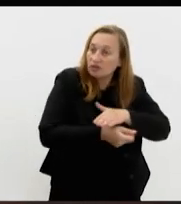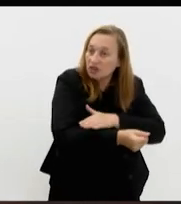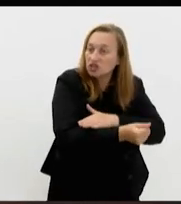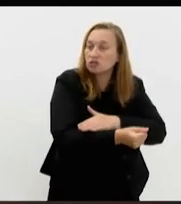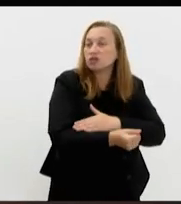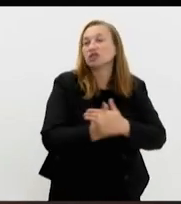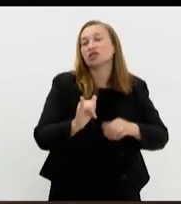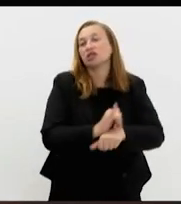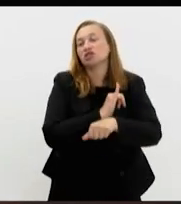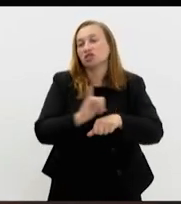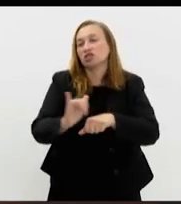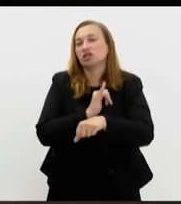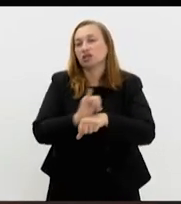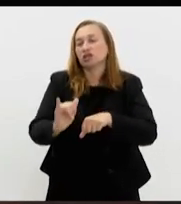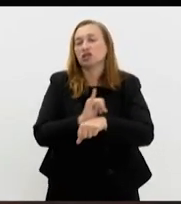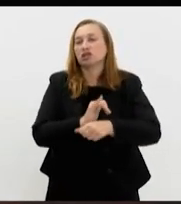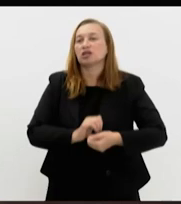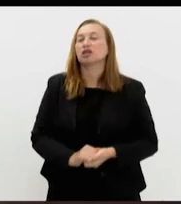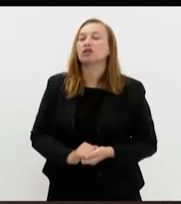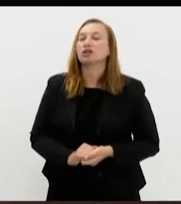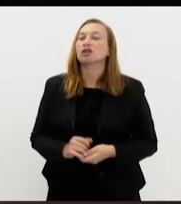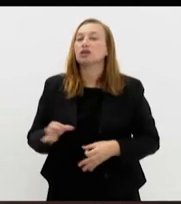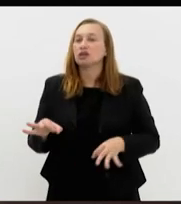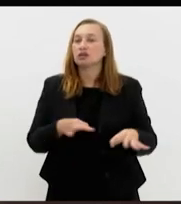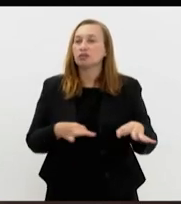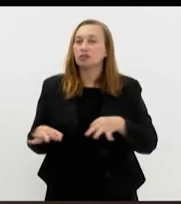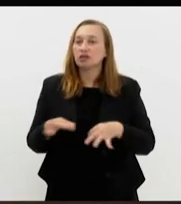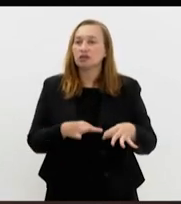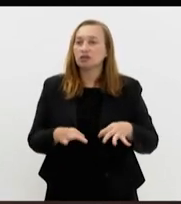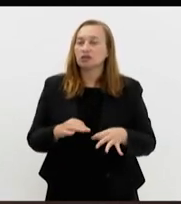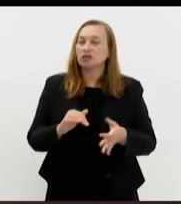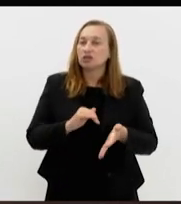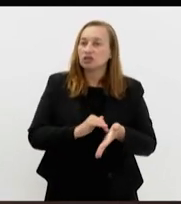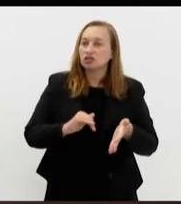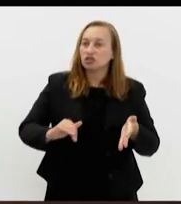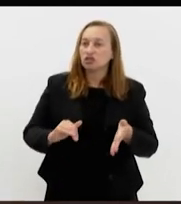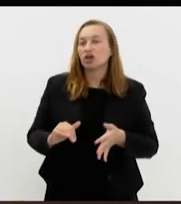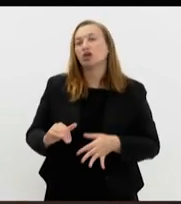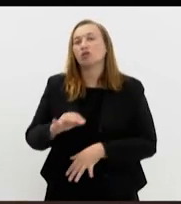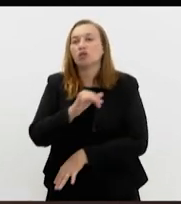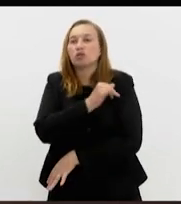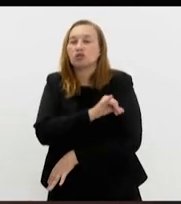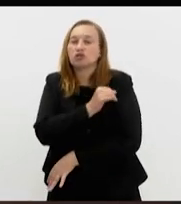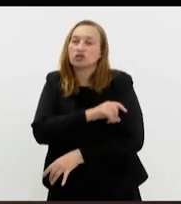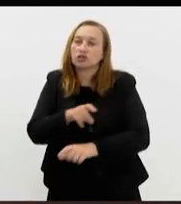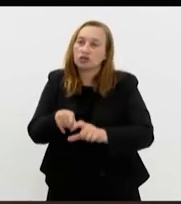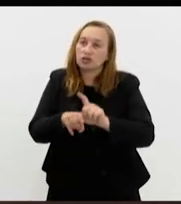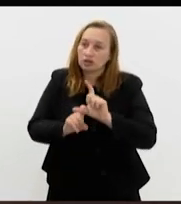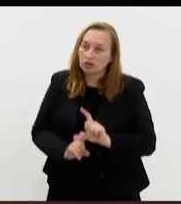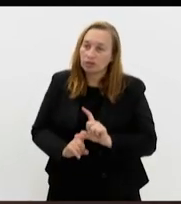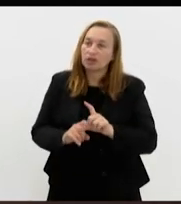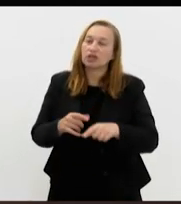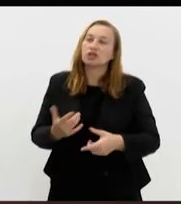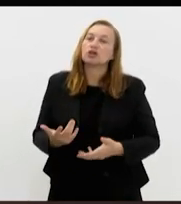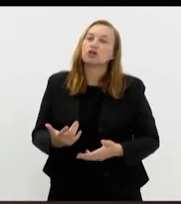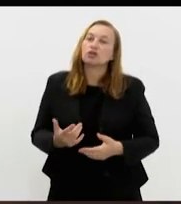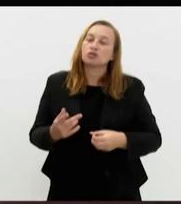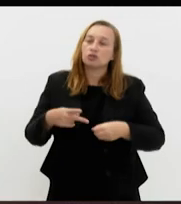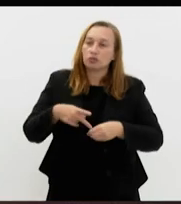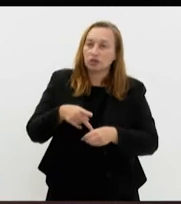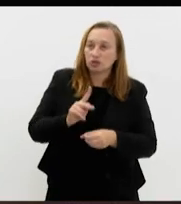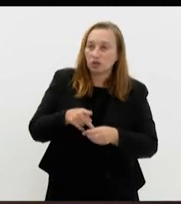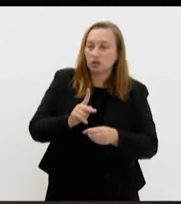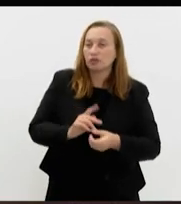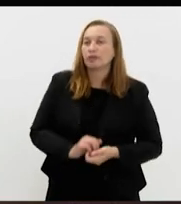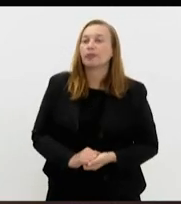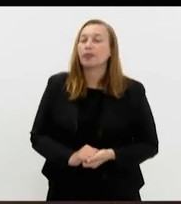nesse plano que pretende tirar o Rio de Janeiro da dependência do petróleo. O que